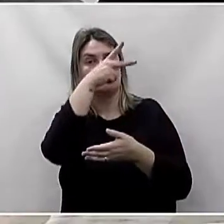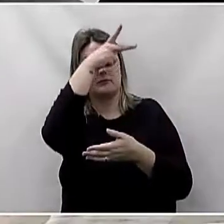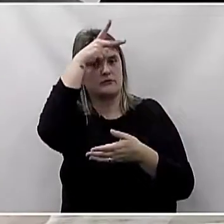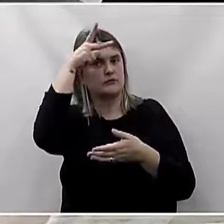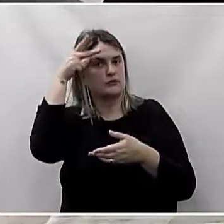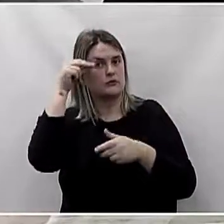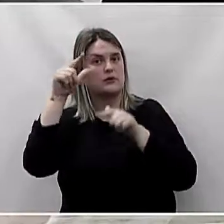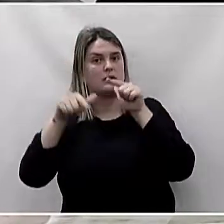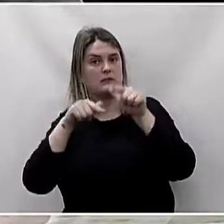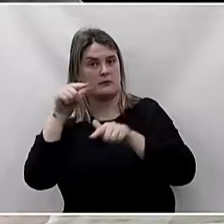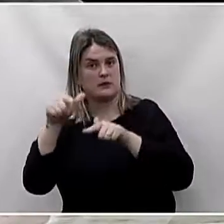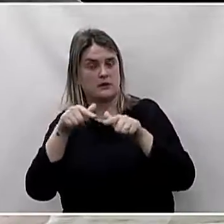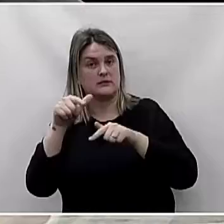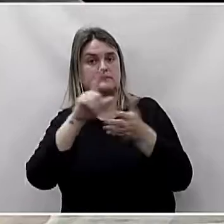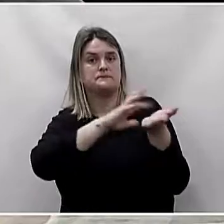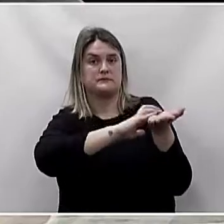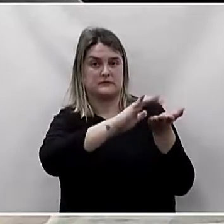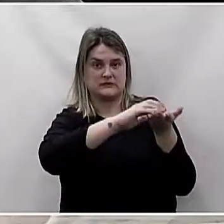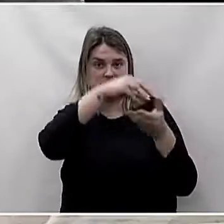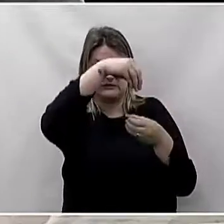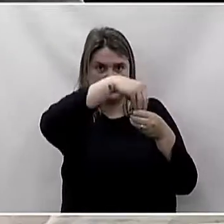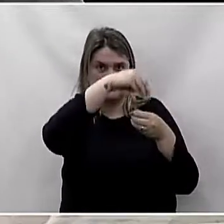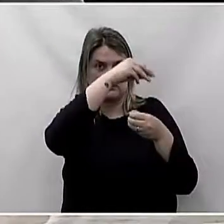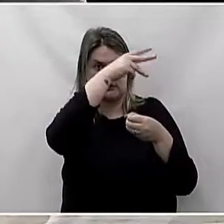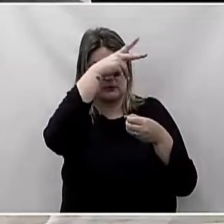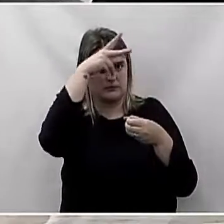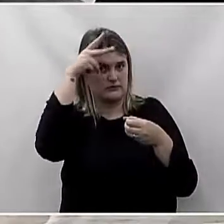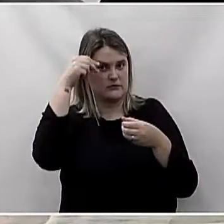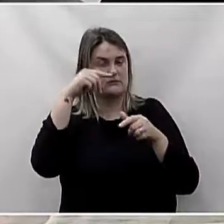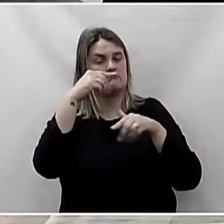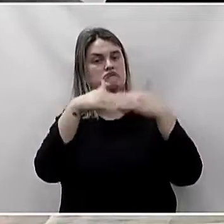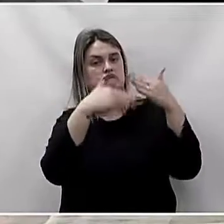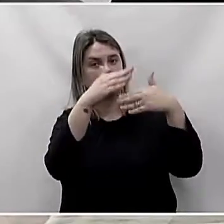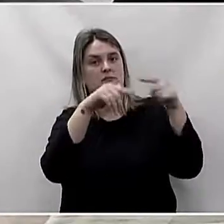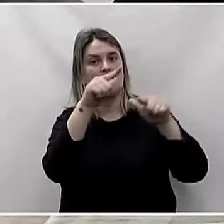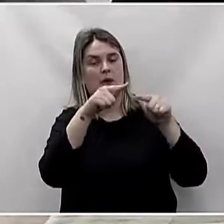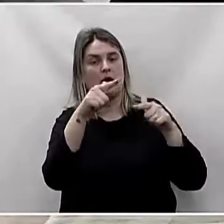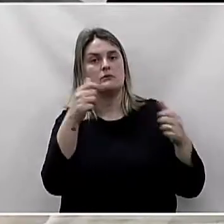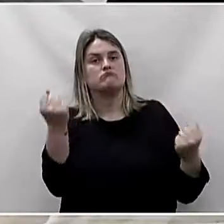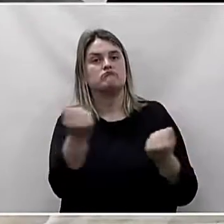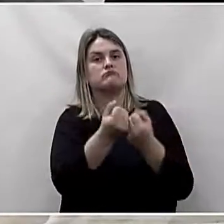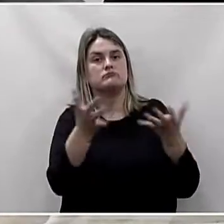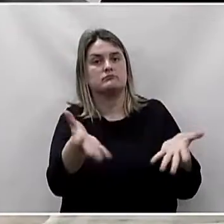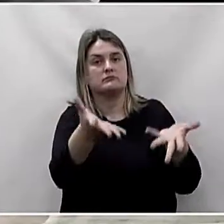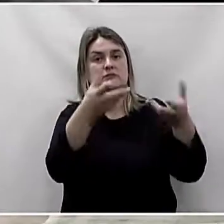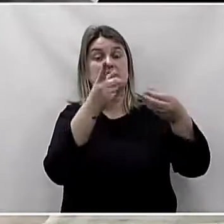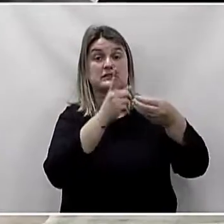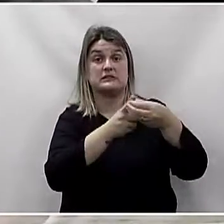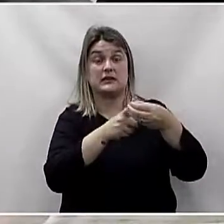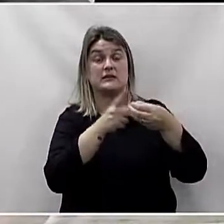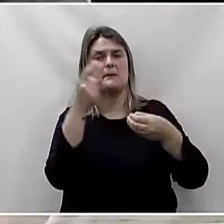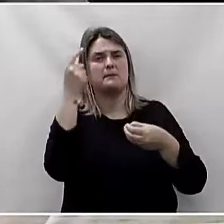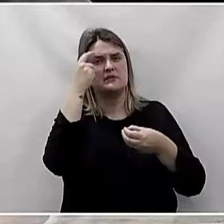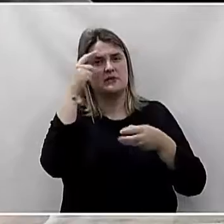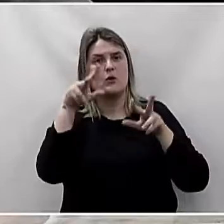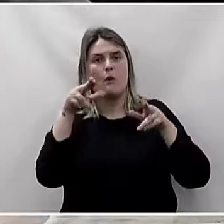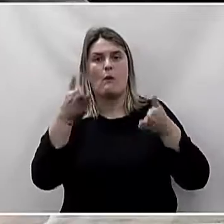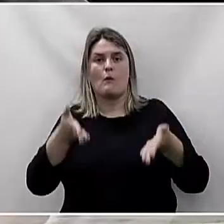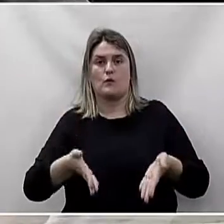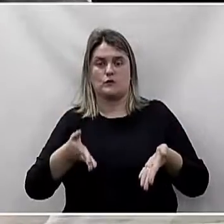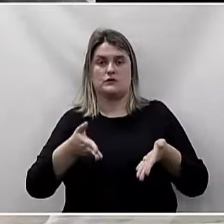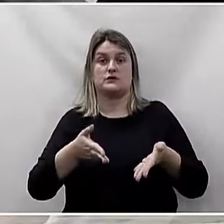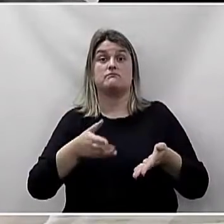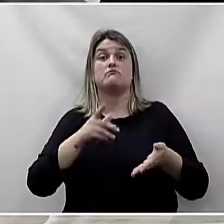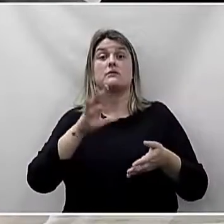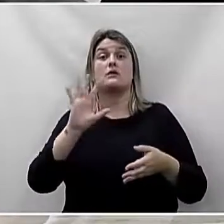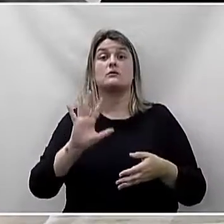a prefeitura trabalhando as secretarias desenvolvendo um trabalho em prol da cidade é pensando como hoje como